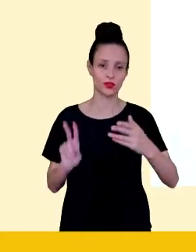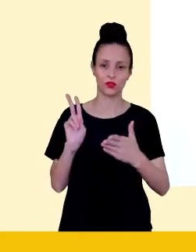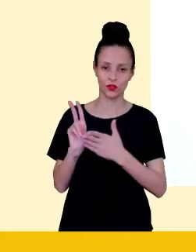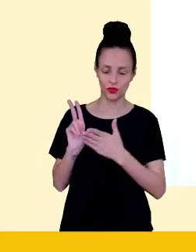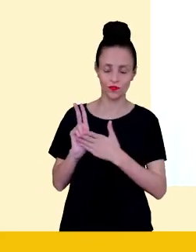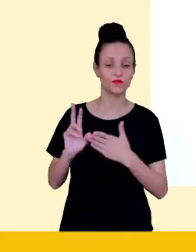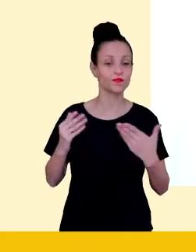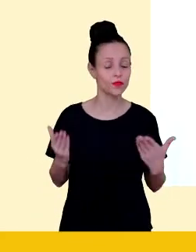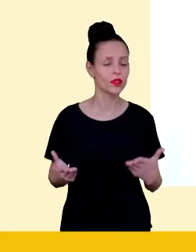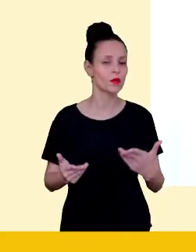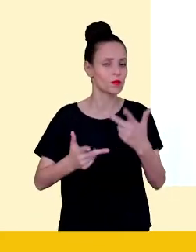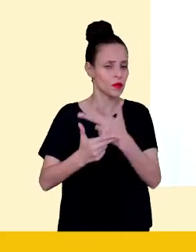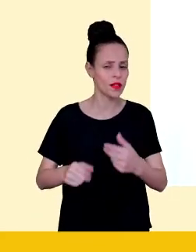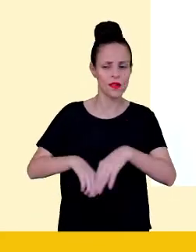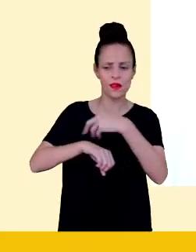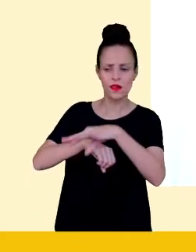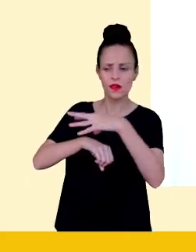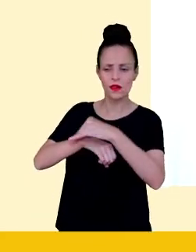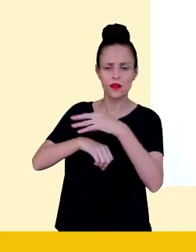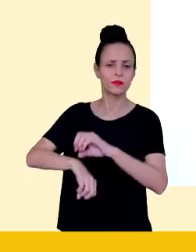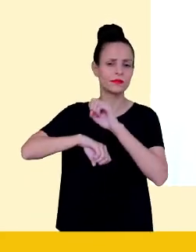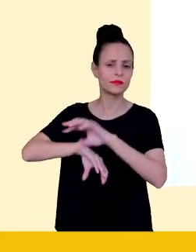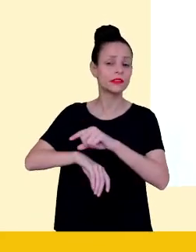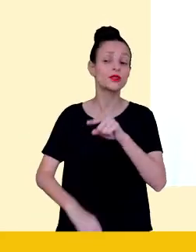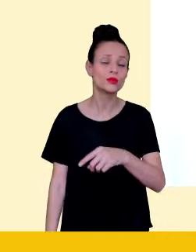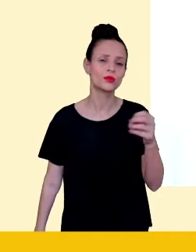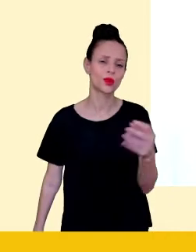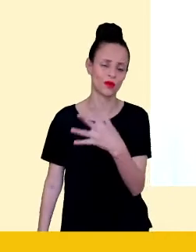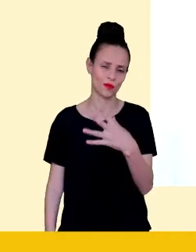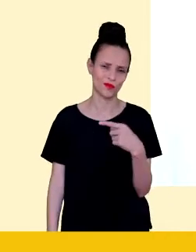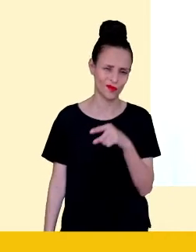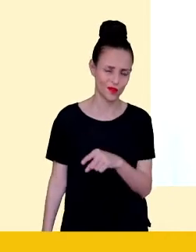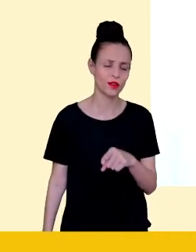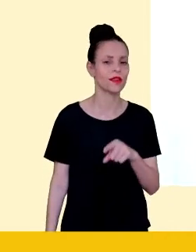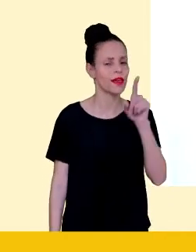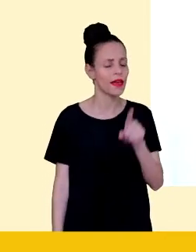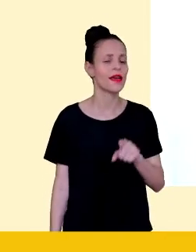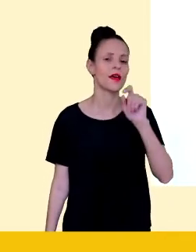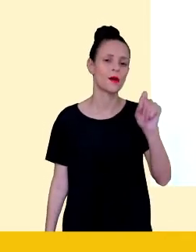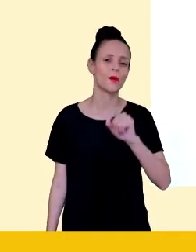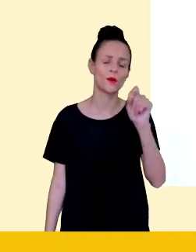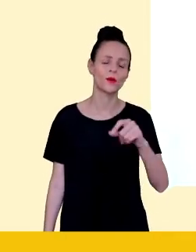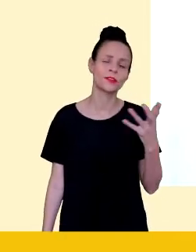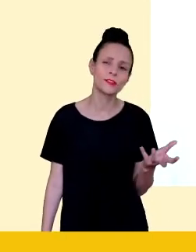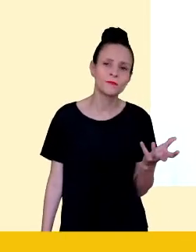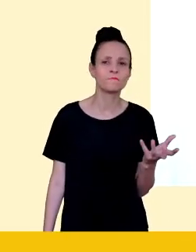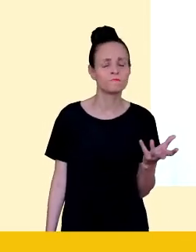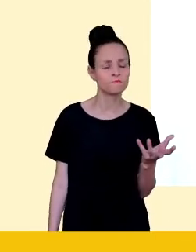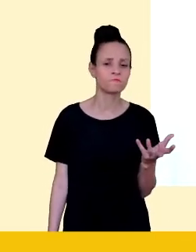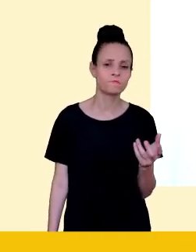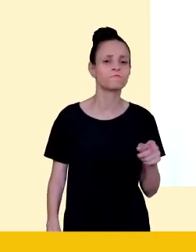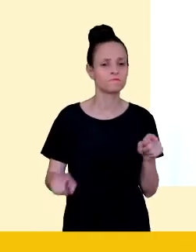totalmente diferente da cultura, né, indígena. Uma coisa nova que se